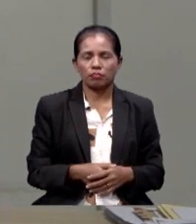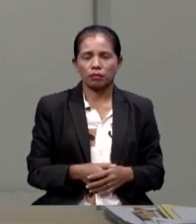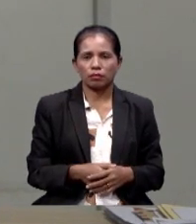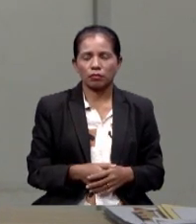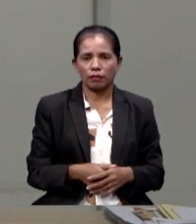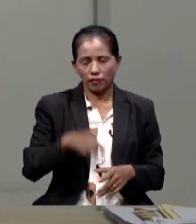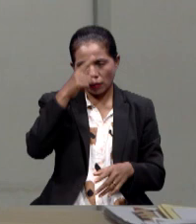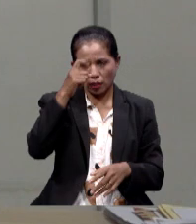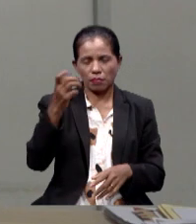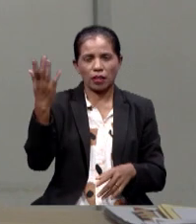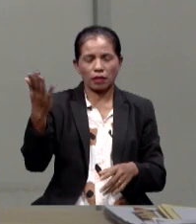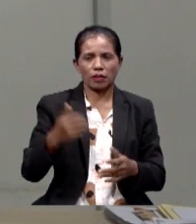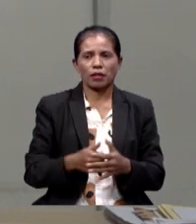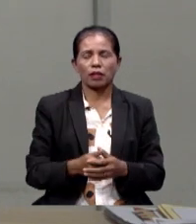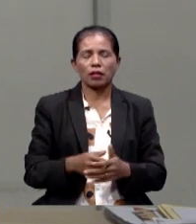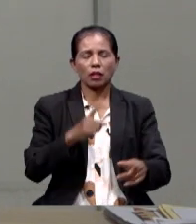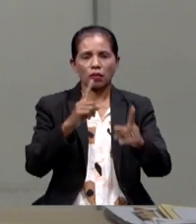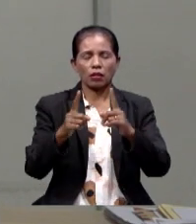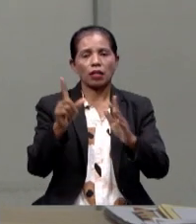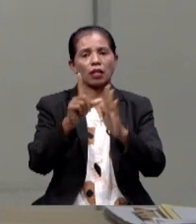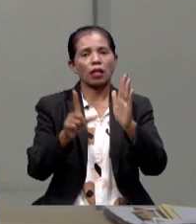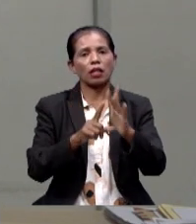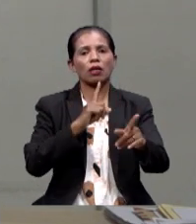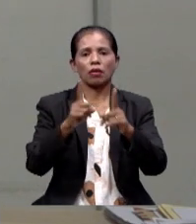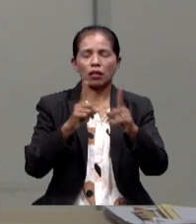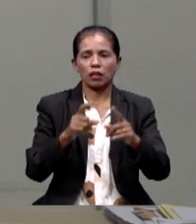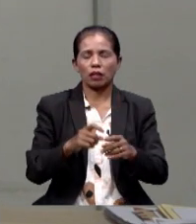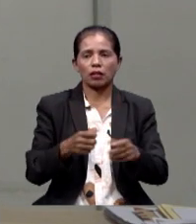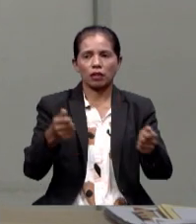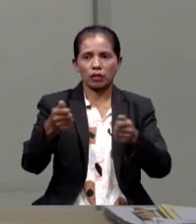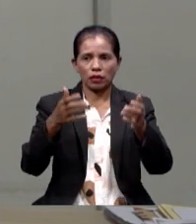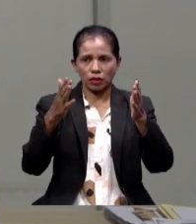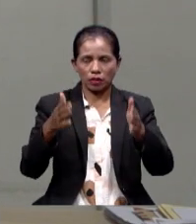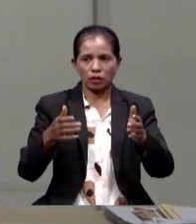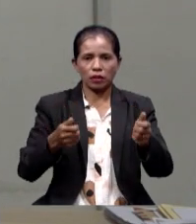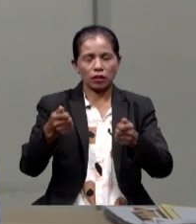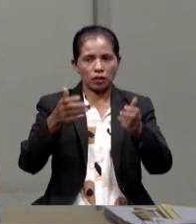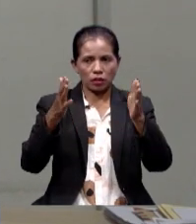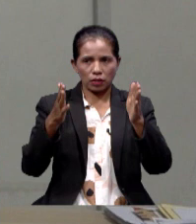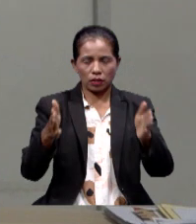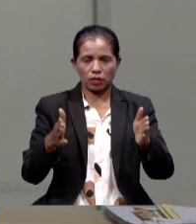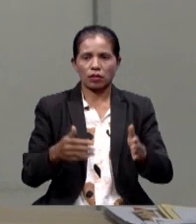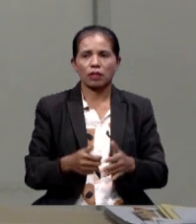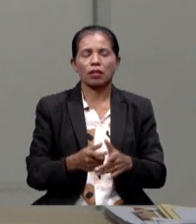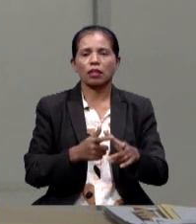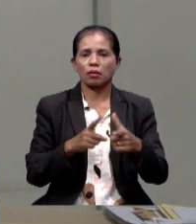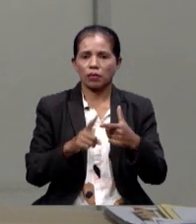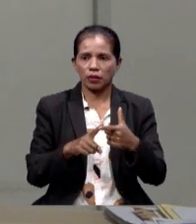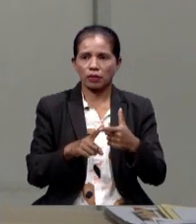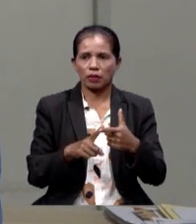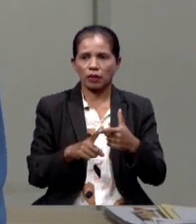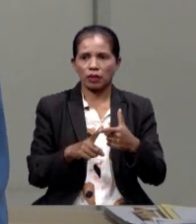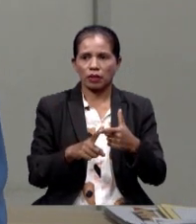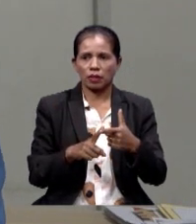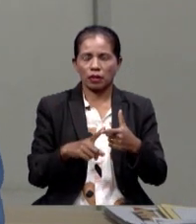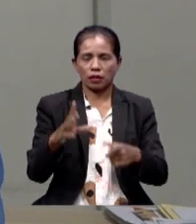Tambah naba ia padrão ne kulia mos naba condutor ne tem ser funcionário duni, condutor duni, depois ia